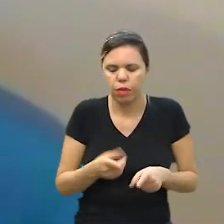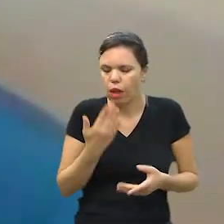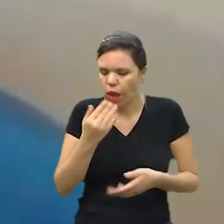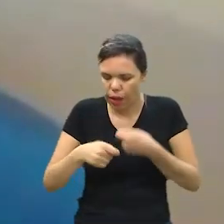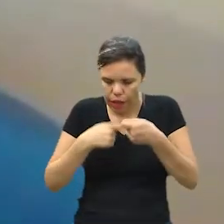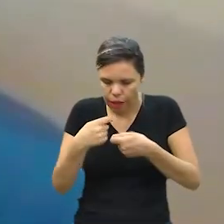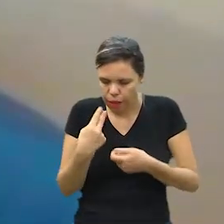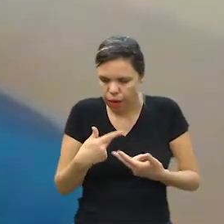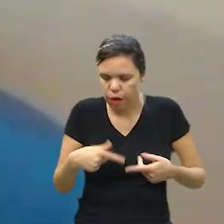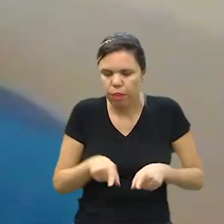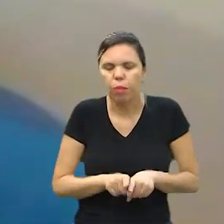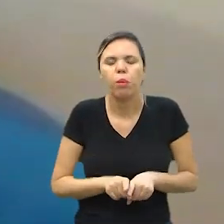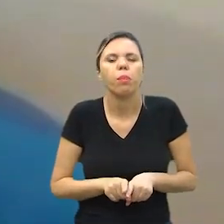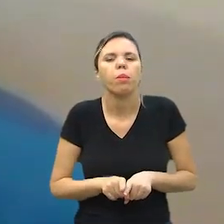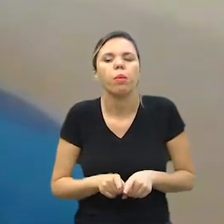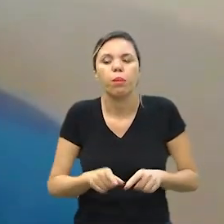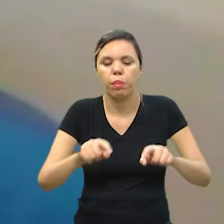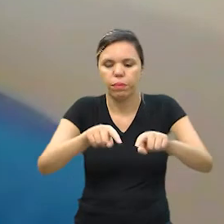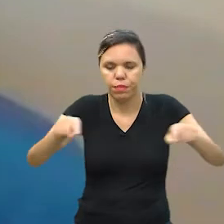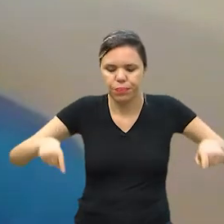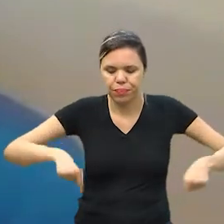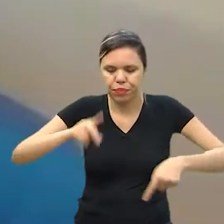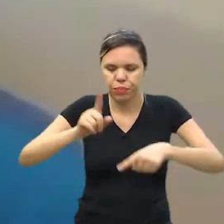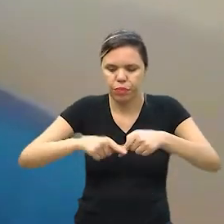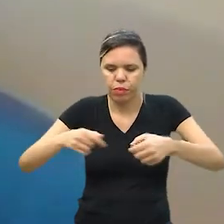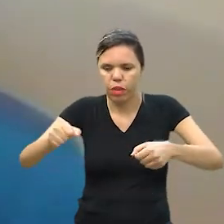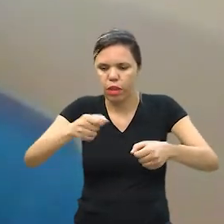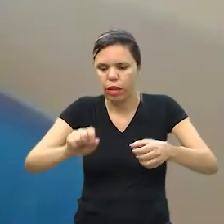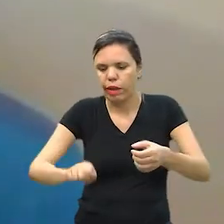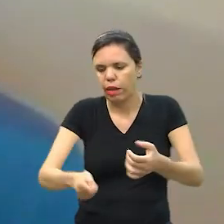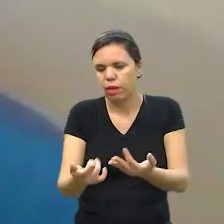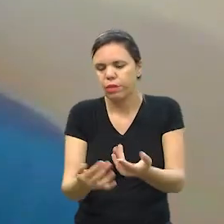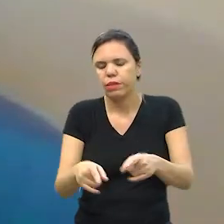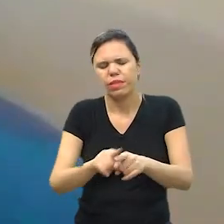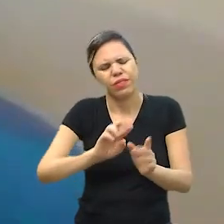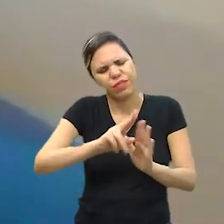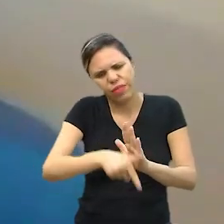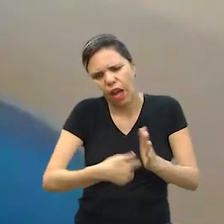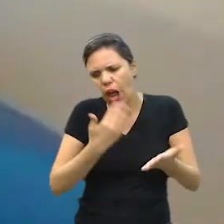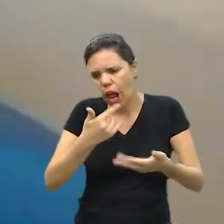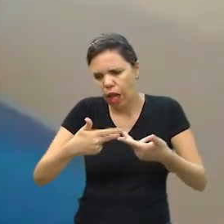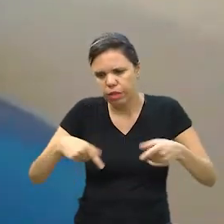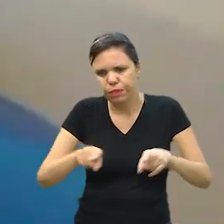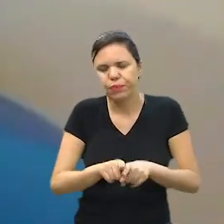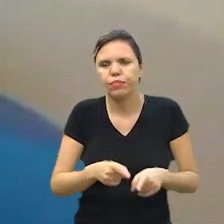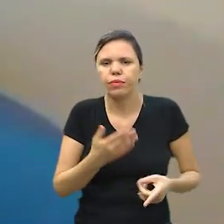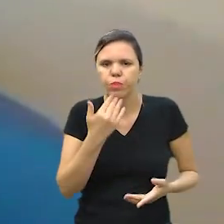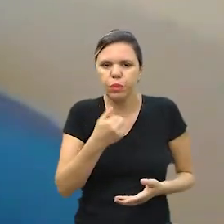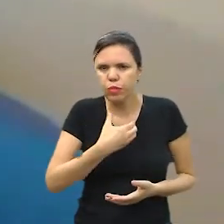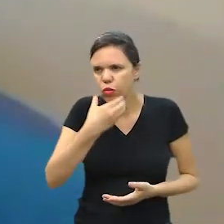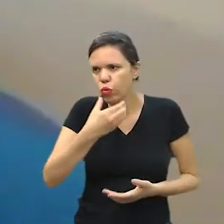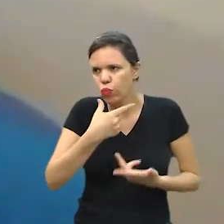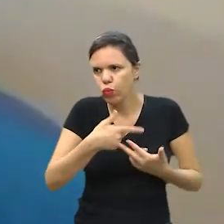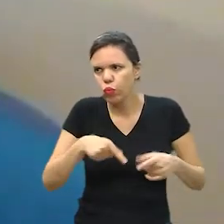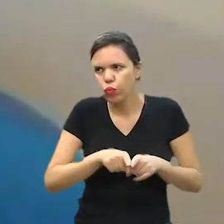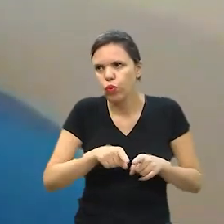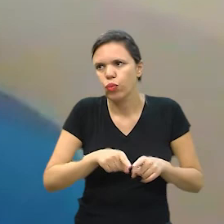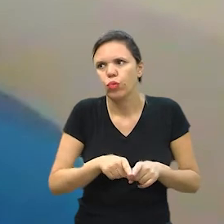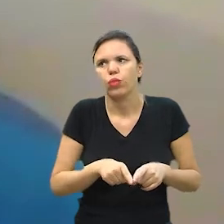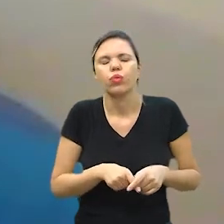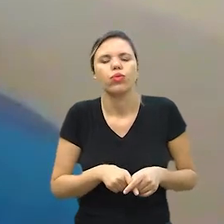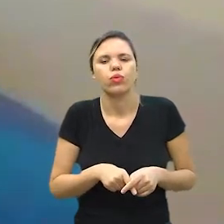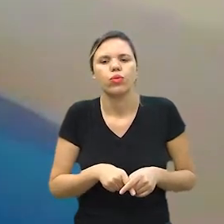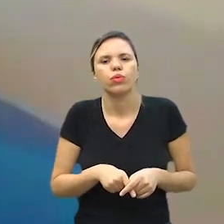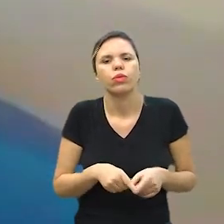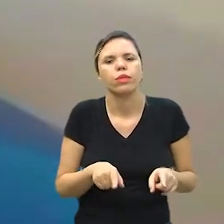dentro de uma alimentação, dentro de uma cozinha, a gente poder ter várias espécies de alimentos, a gente comer a fruta na